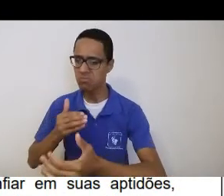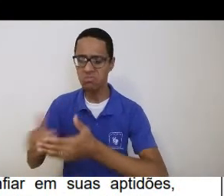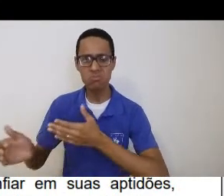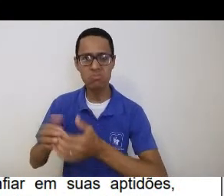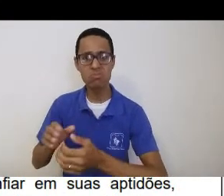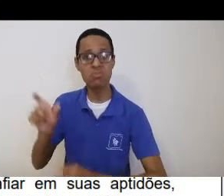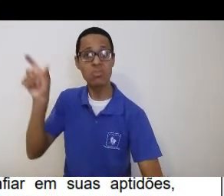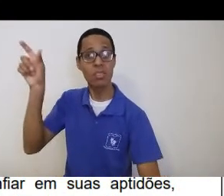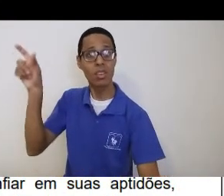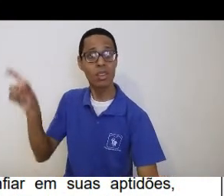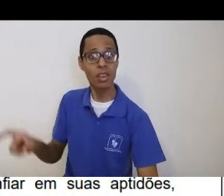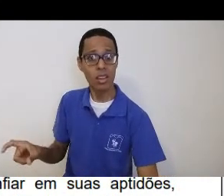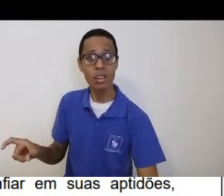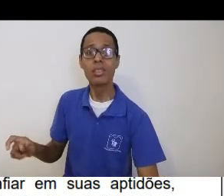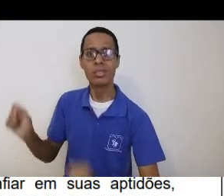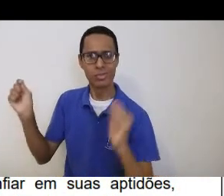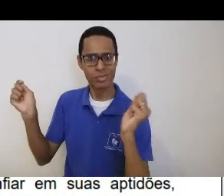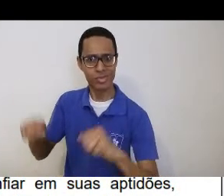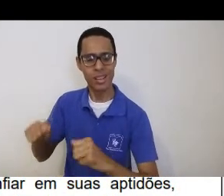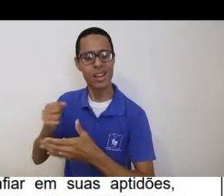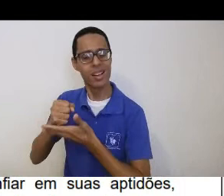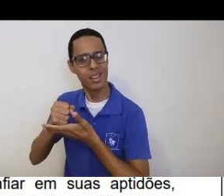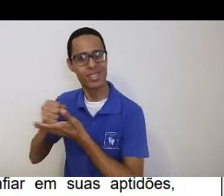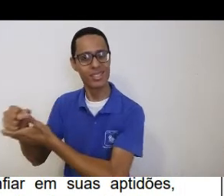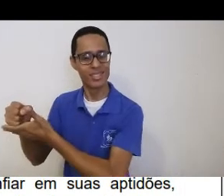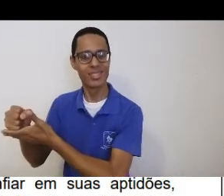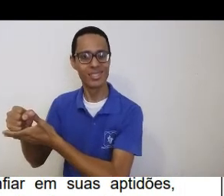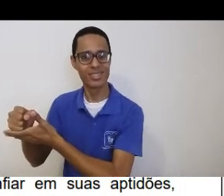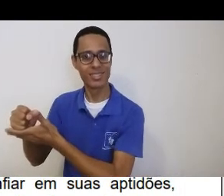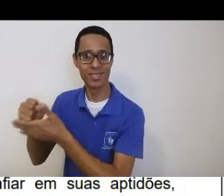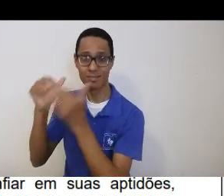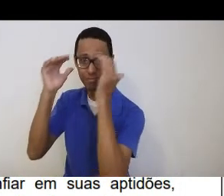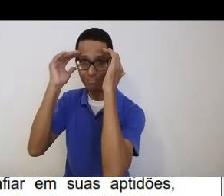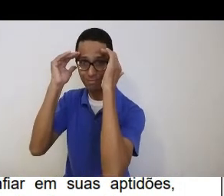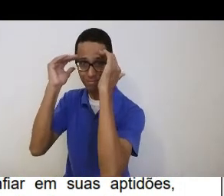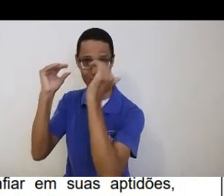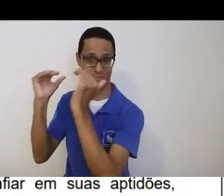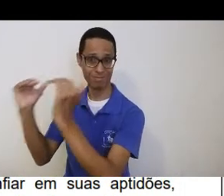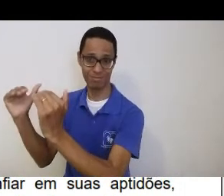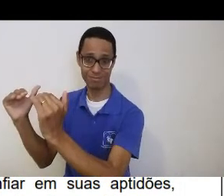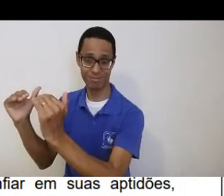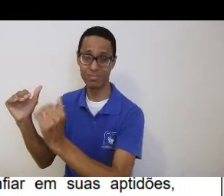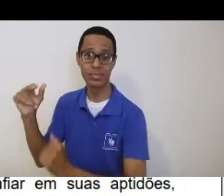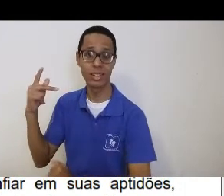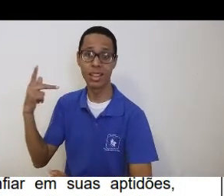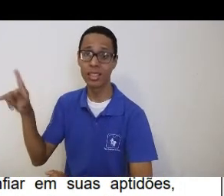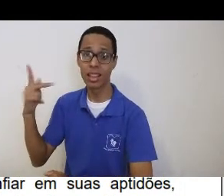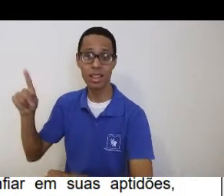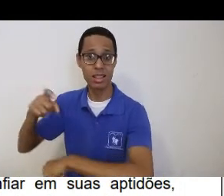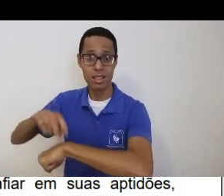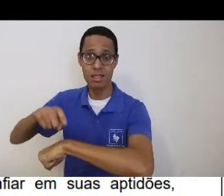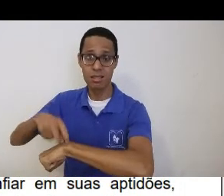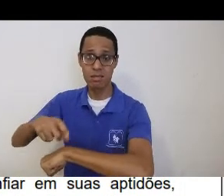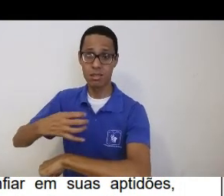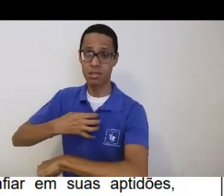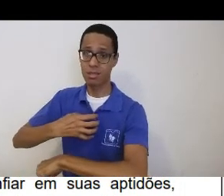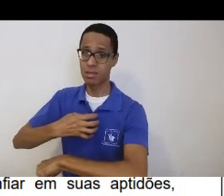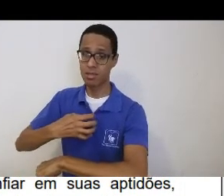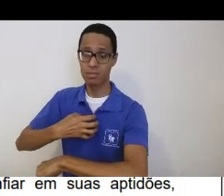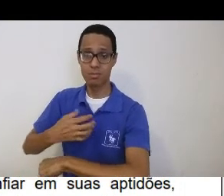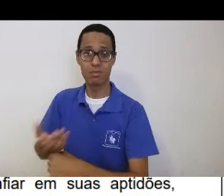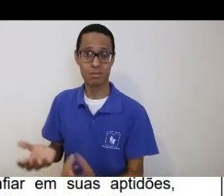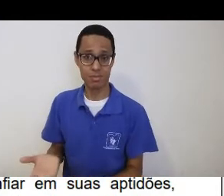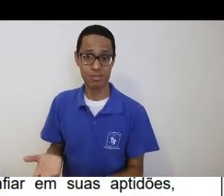especificidade, da sua singularidade. Então, quando nós consideramos que o sujeito ele pode, nós respeitamos